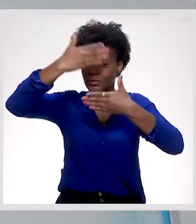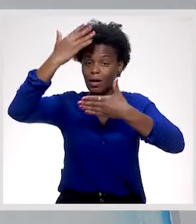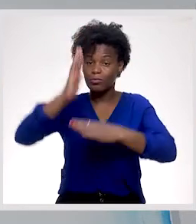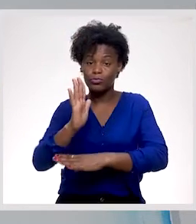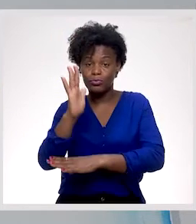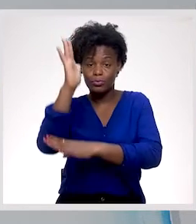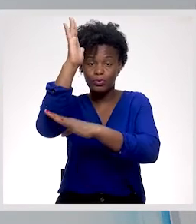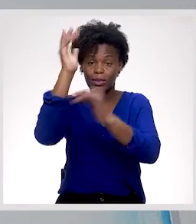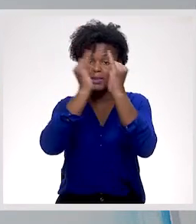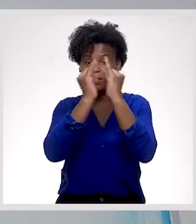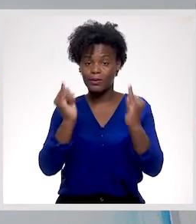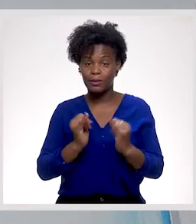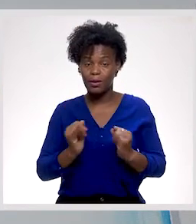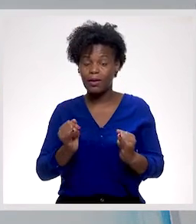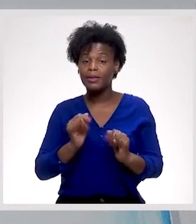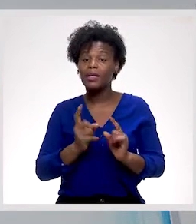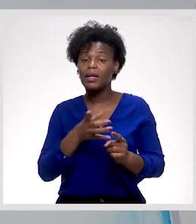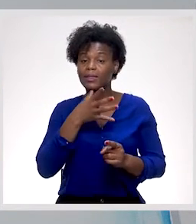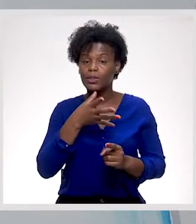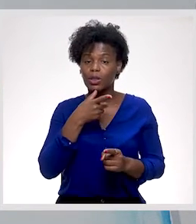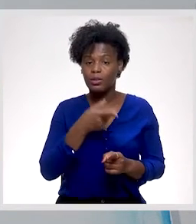que definiram